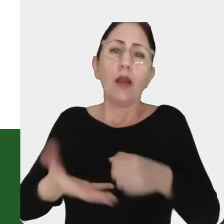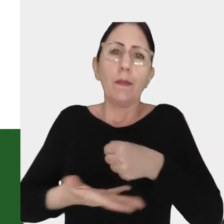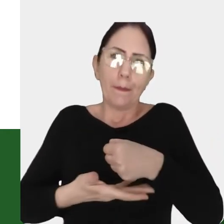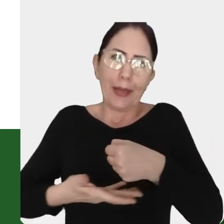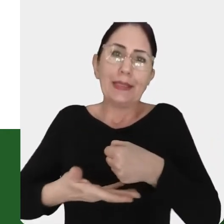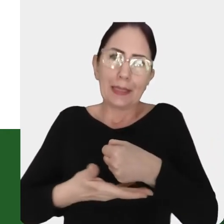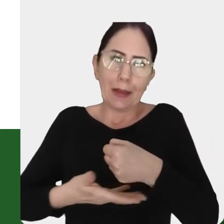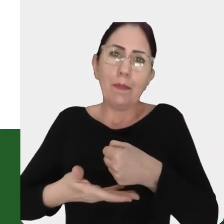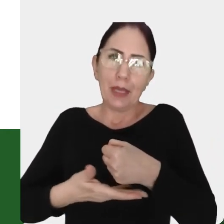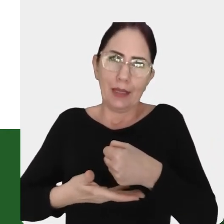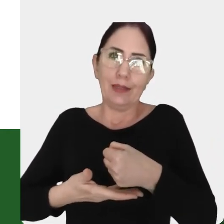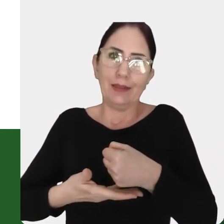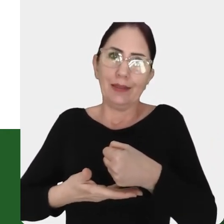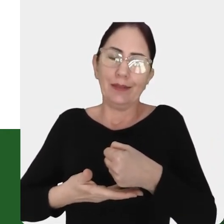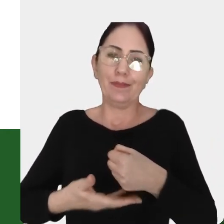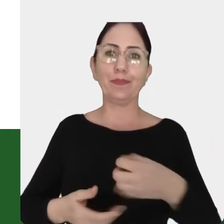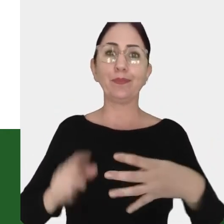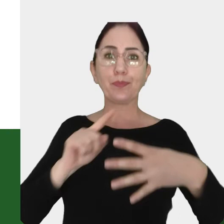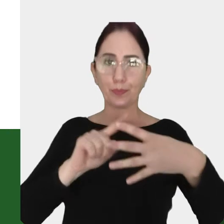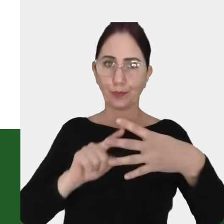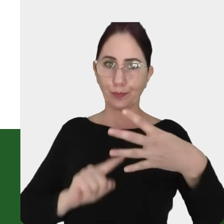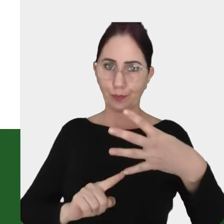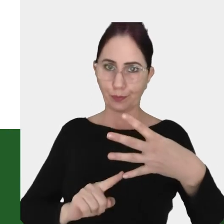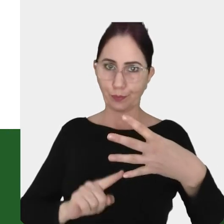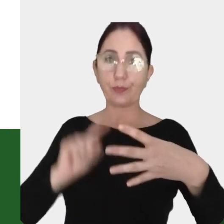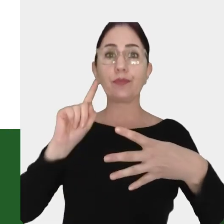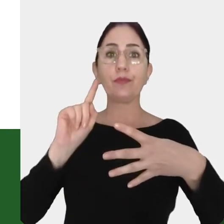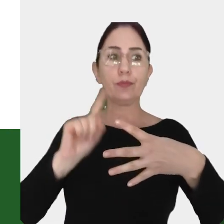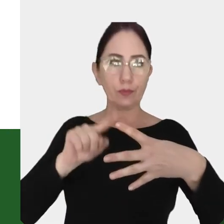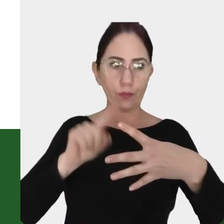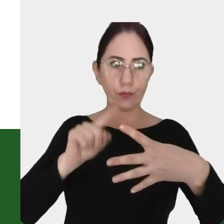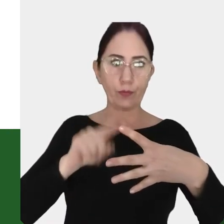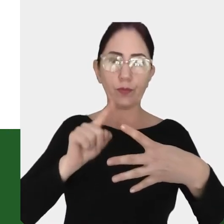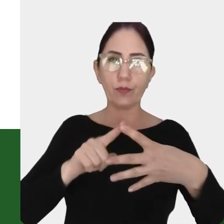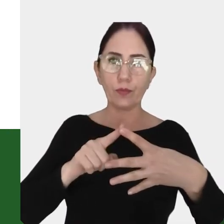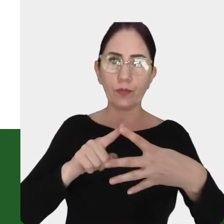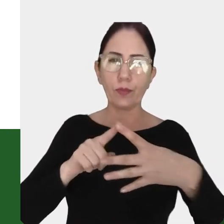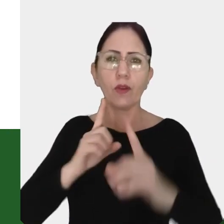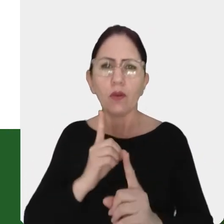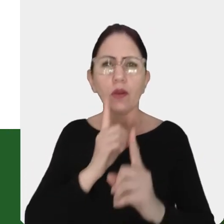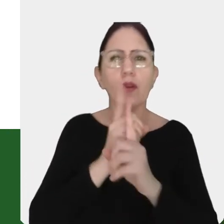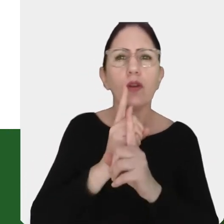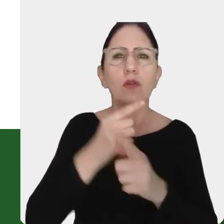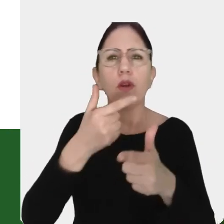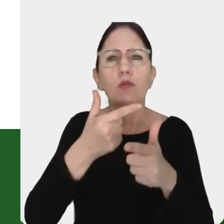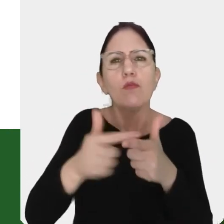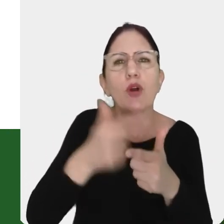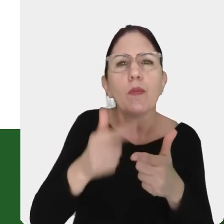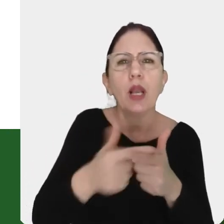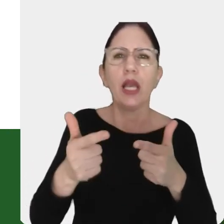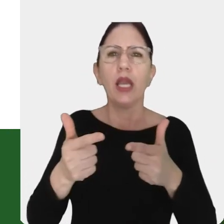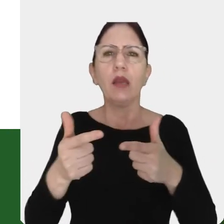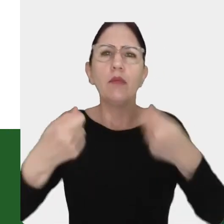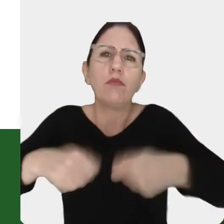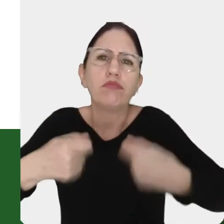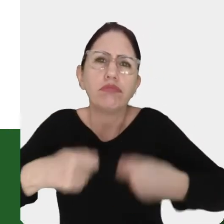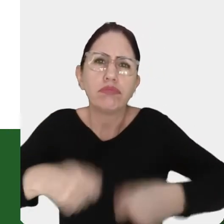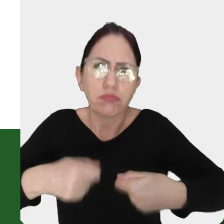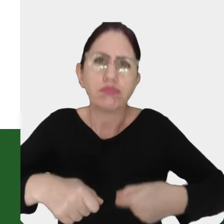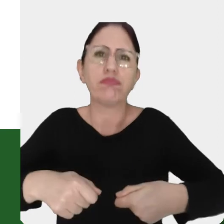Basicamente, né, assim, vamos, aqui nesse caso, está sendo resumido assim. Então, identificar um problema